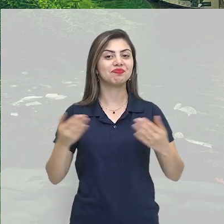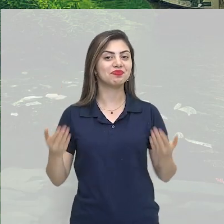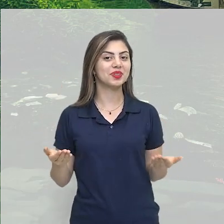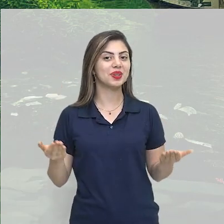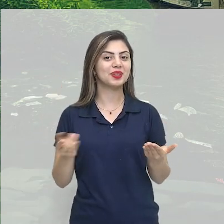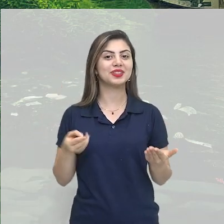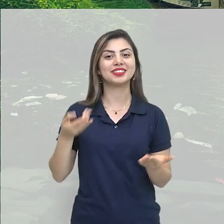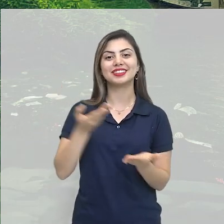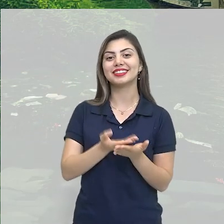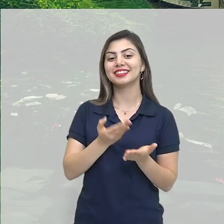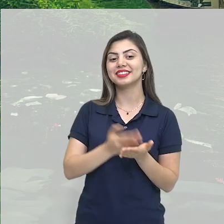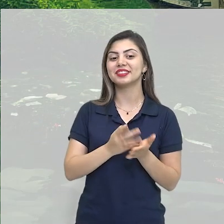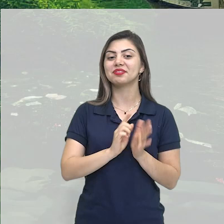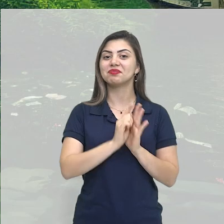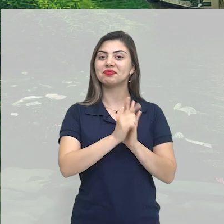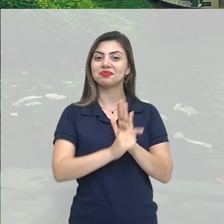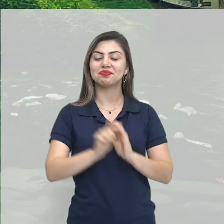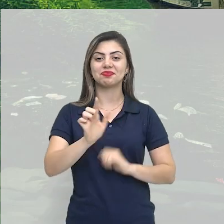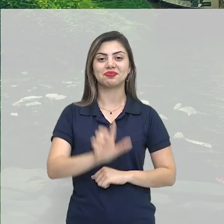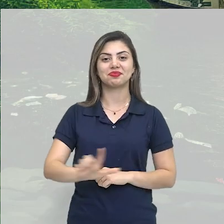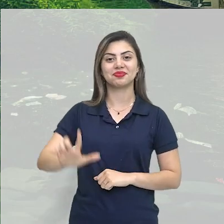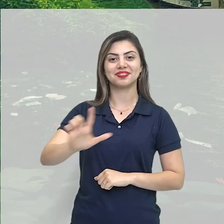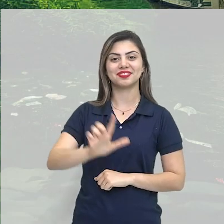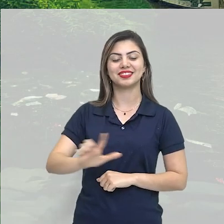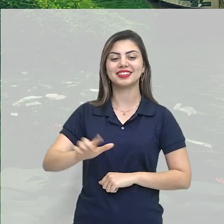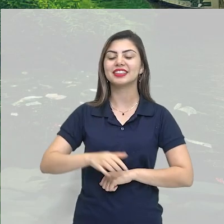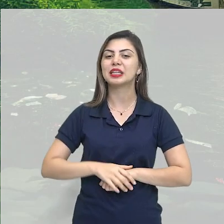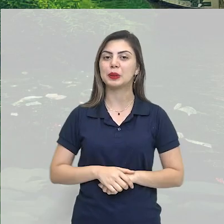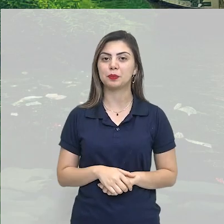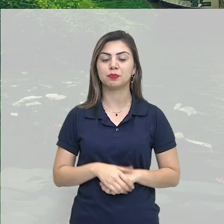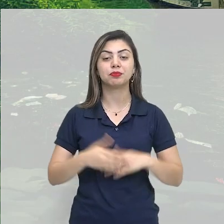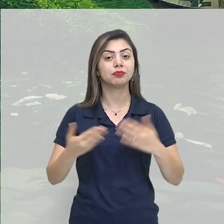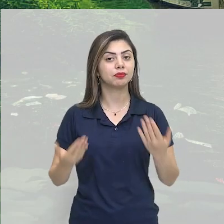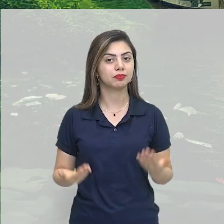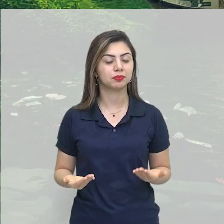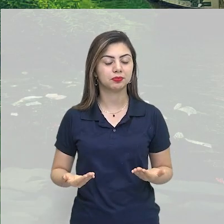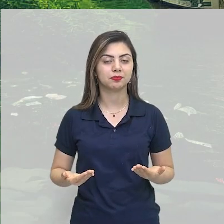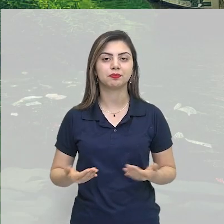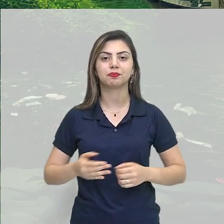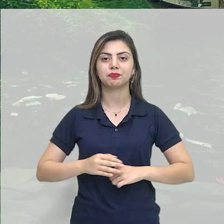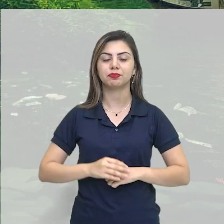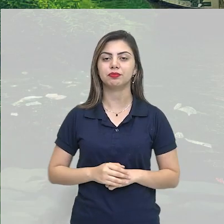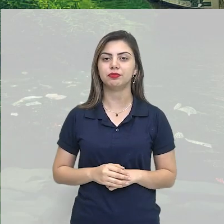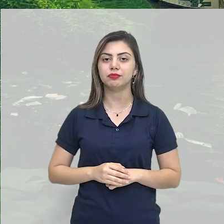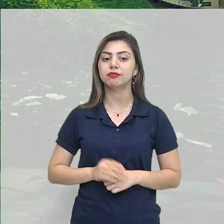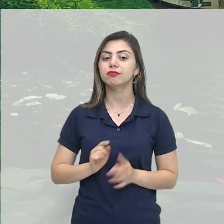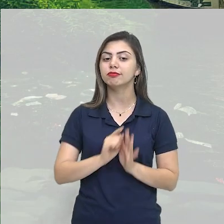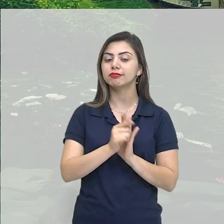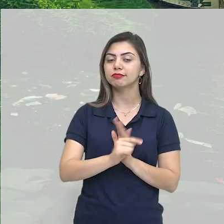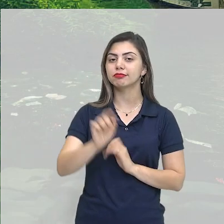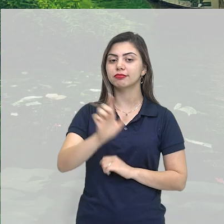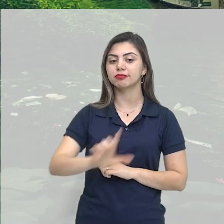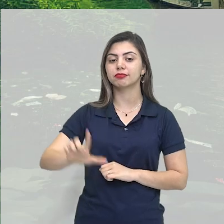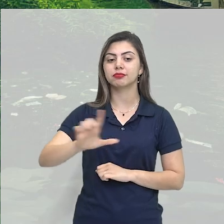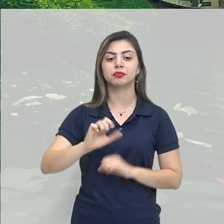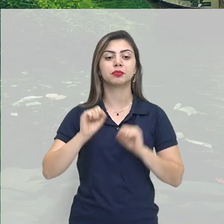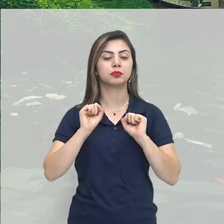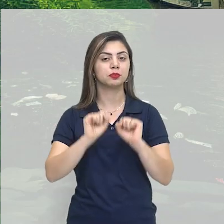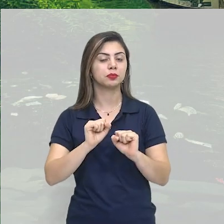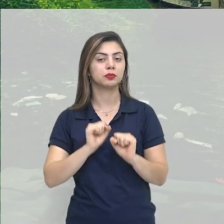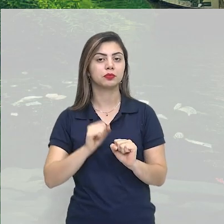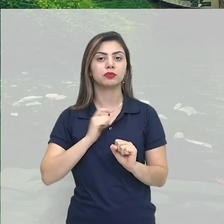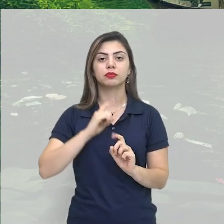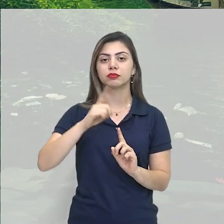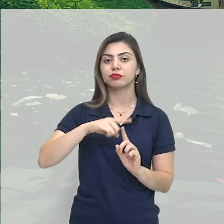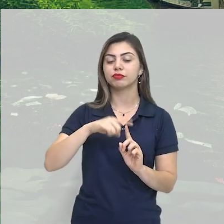os gêneros literários, né? Então, os gêneros literários, eles podem ser divididos